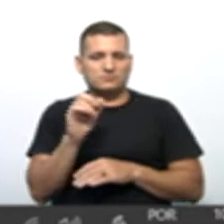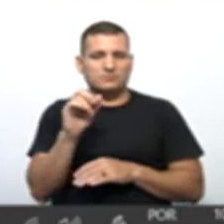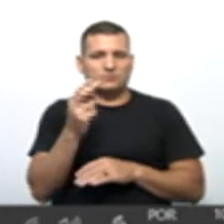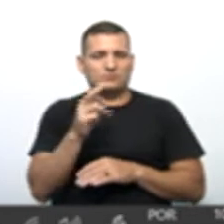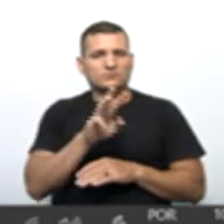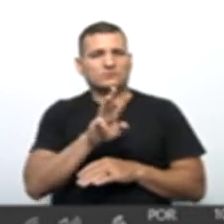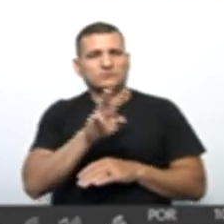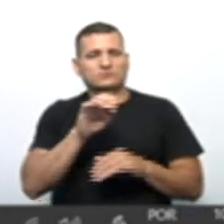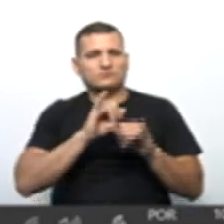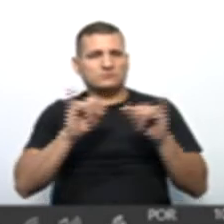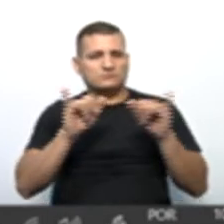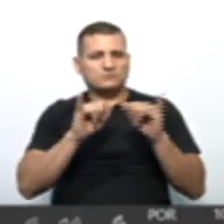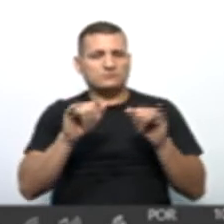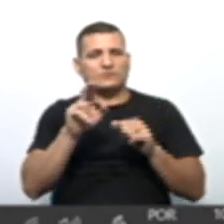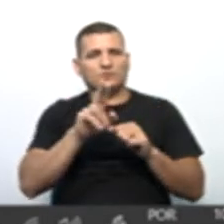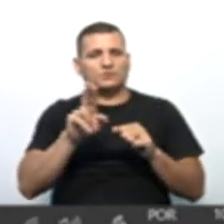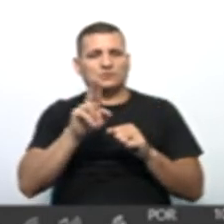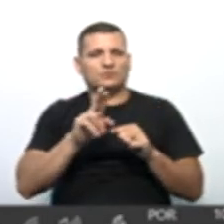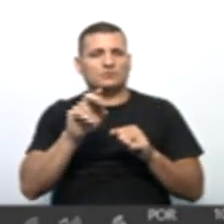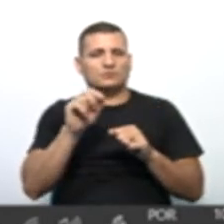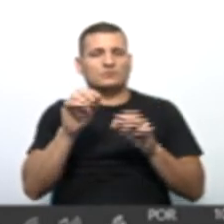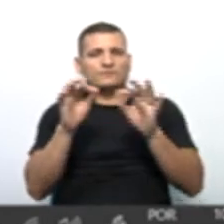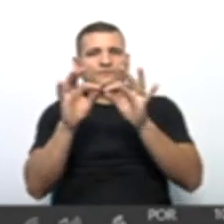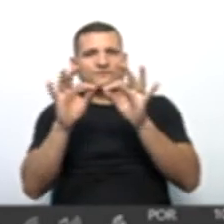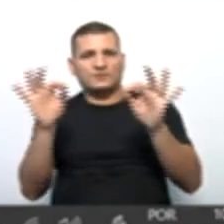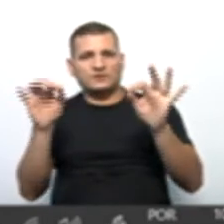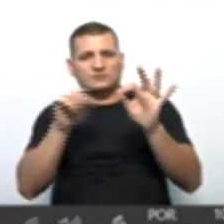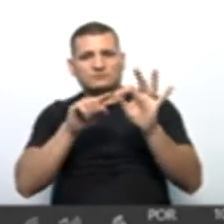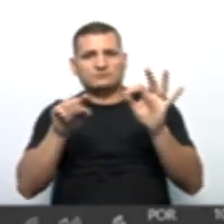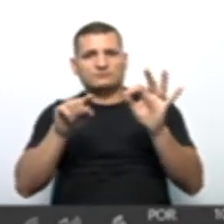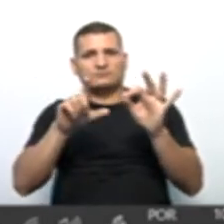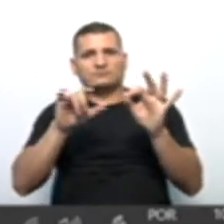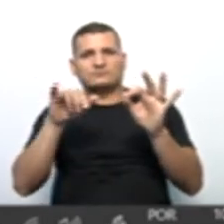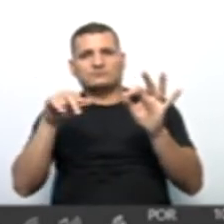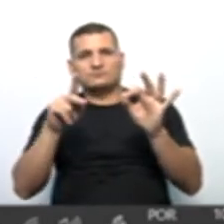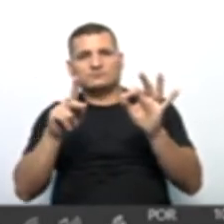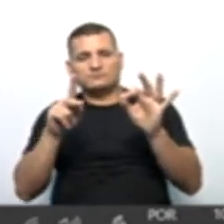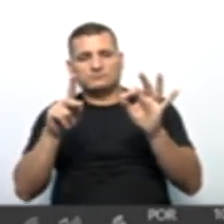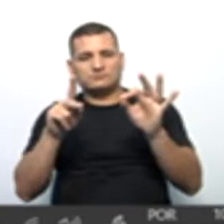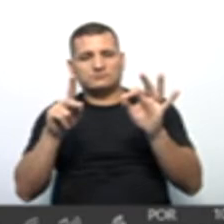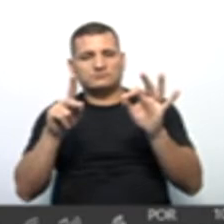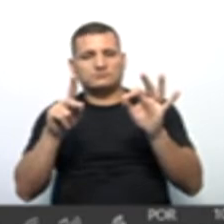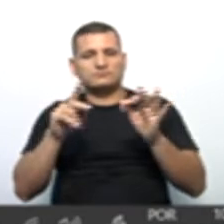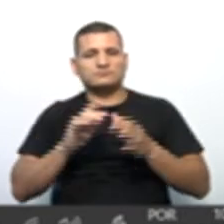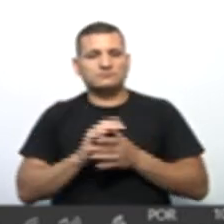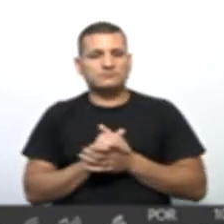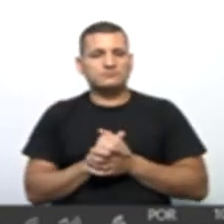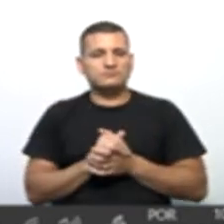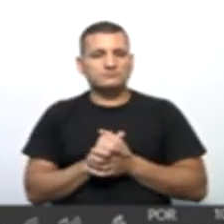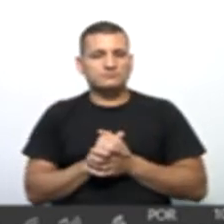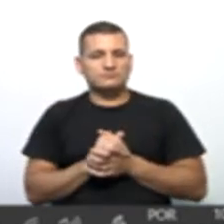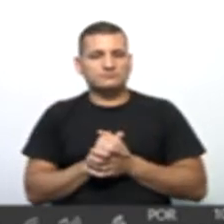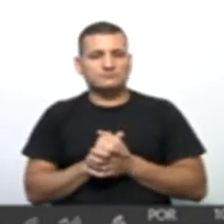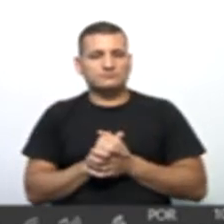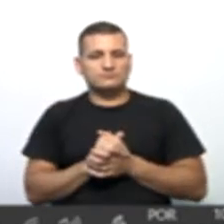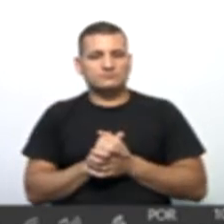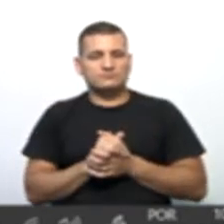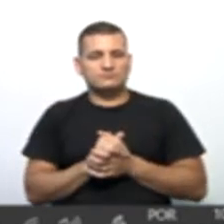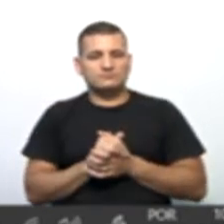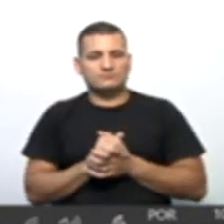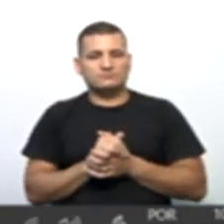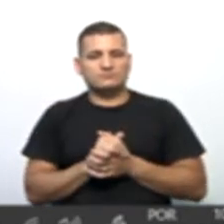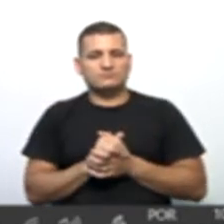notícias você usa essa técnica que o dadá frase com links a seguir a mão na roda é no wikipedia é